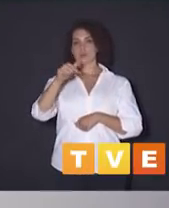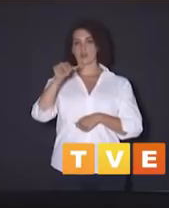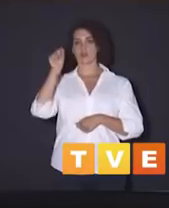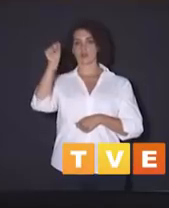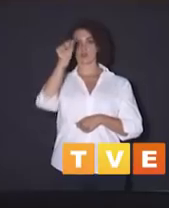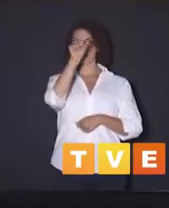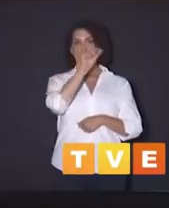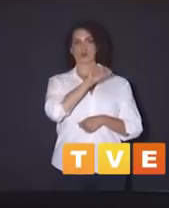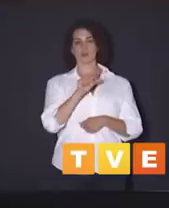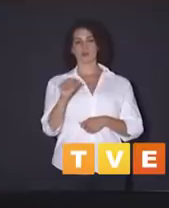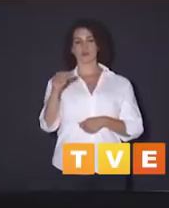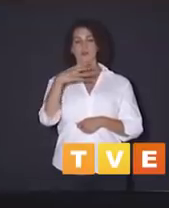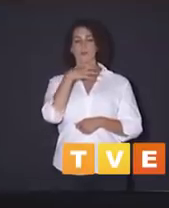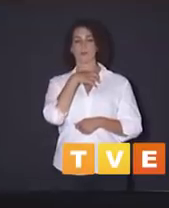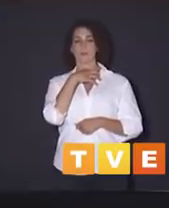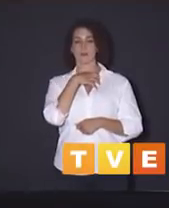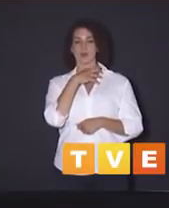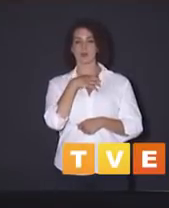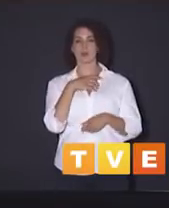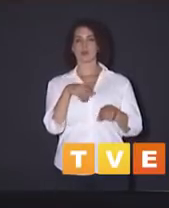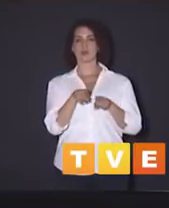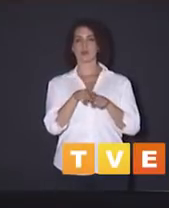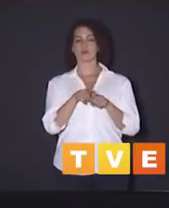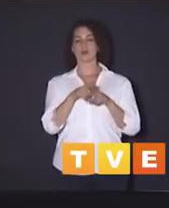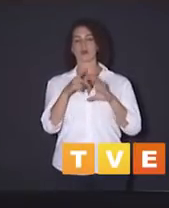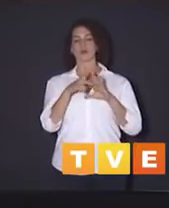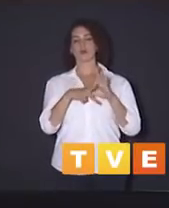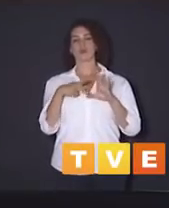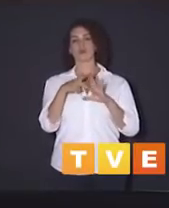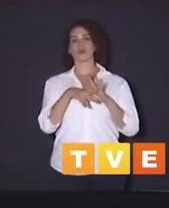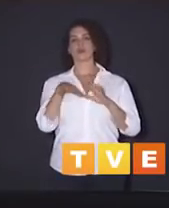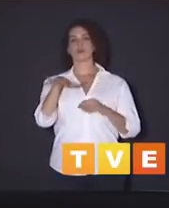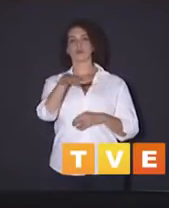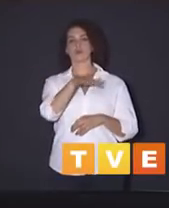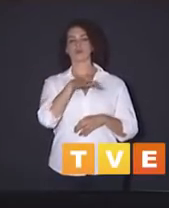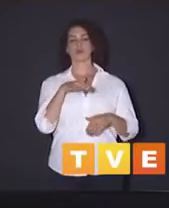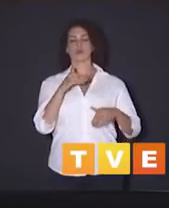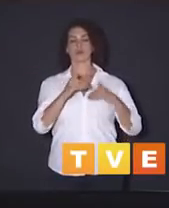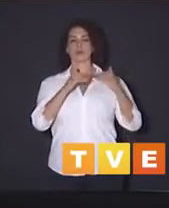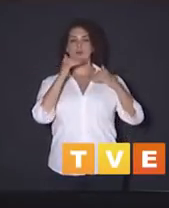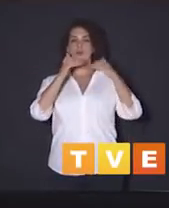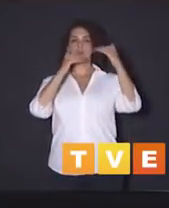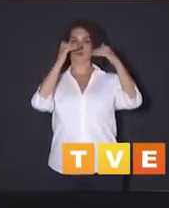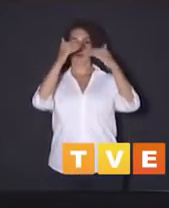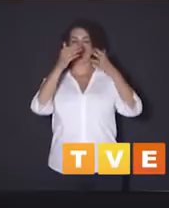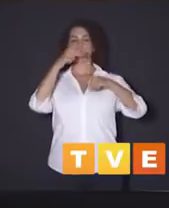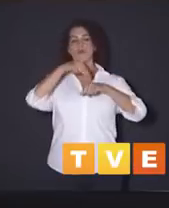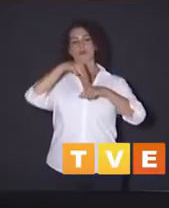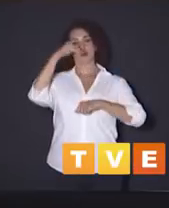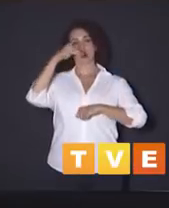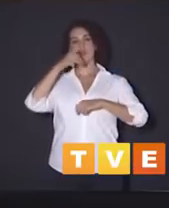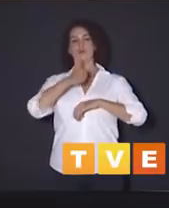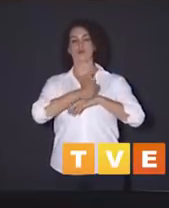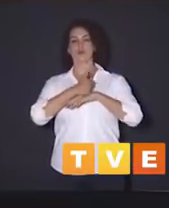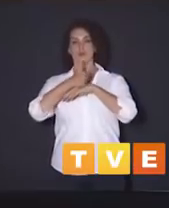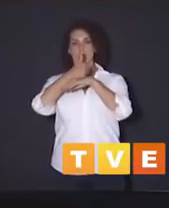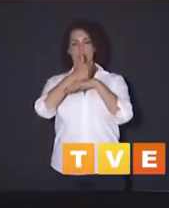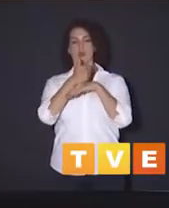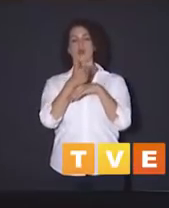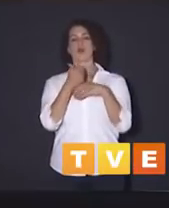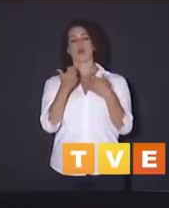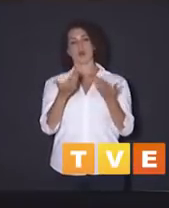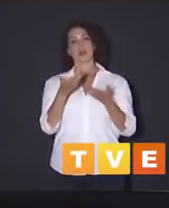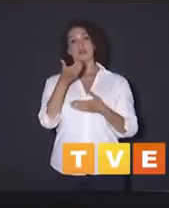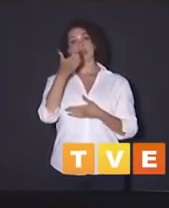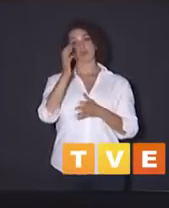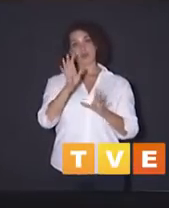e com projetos territoriais desenvolvimento o mestrado profissional estamos aí na sexta